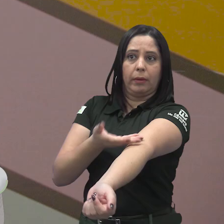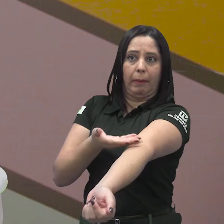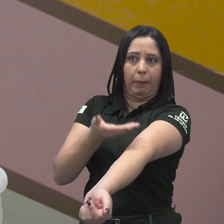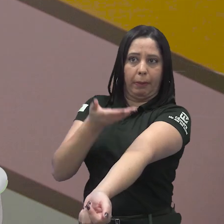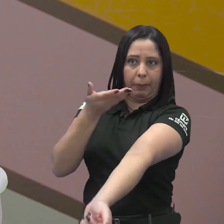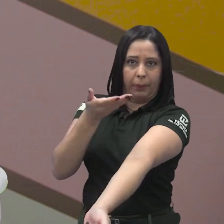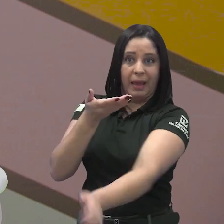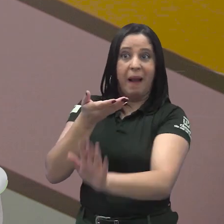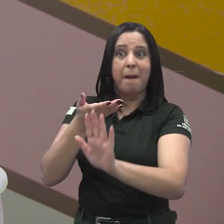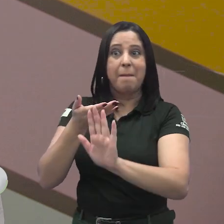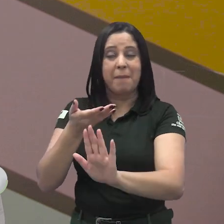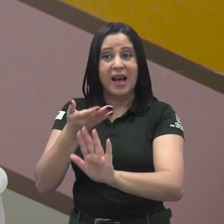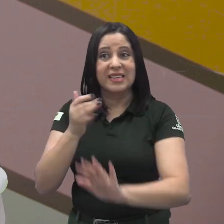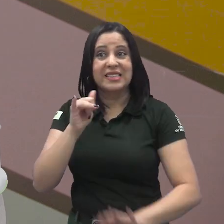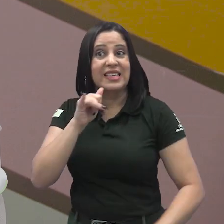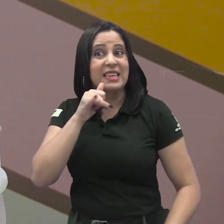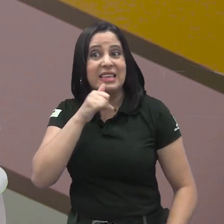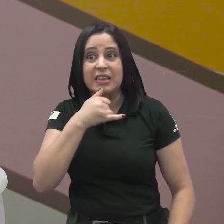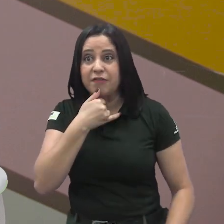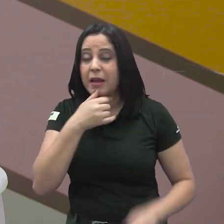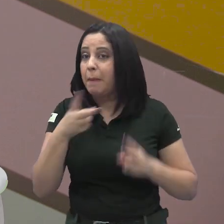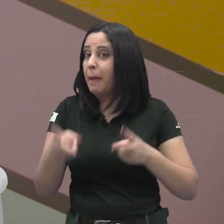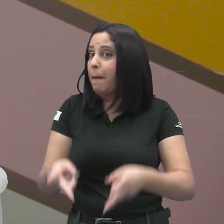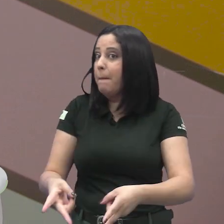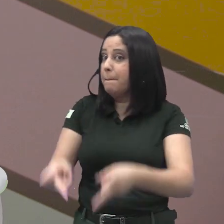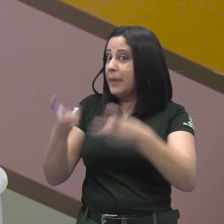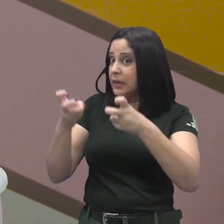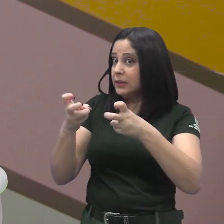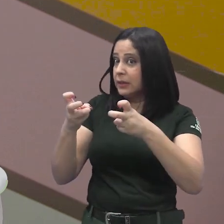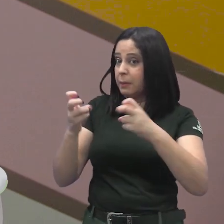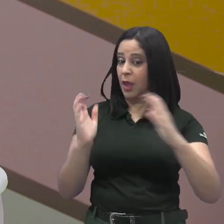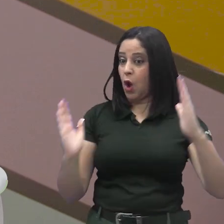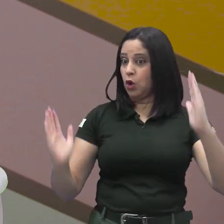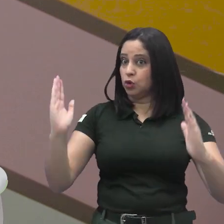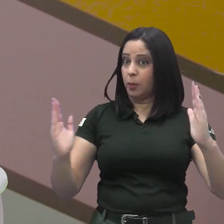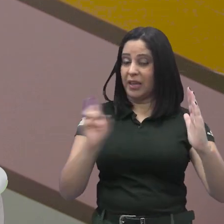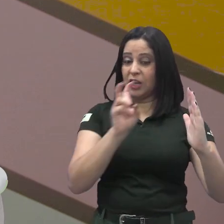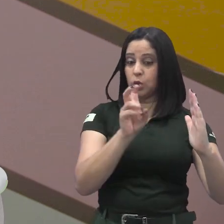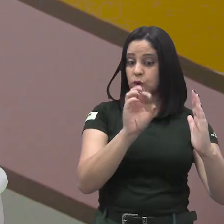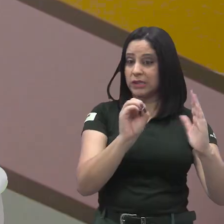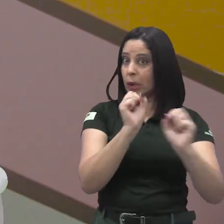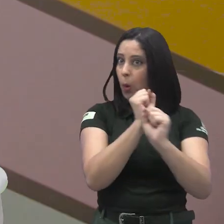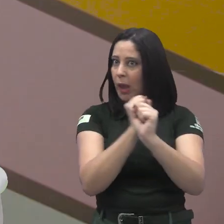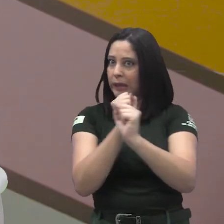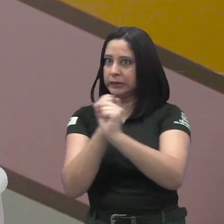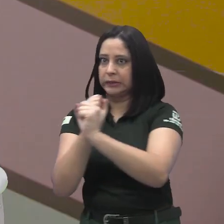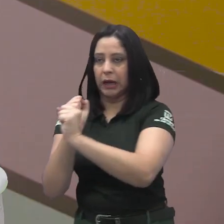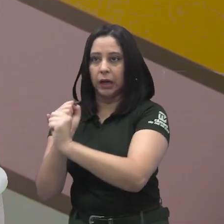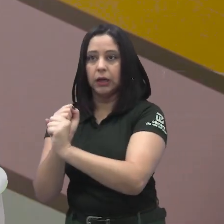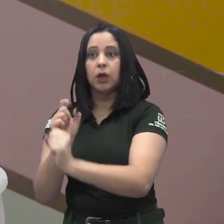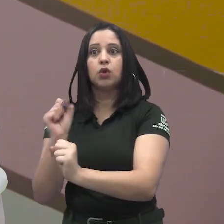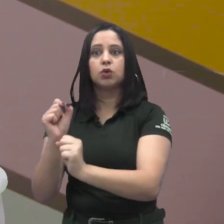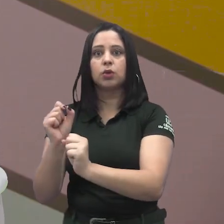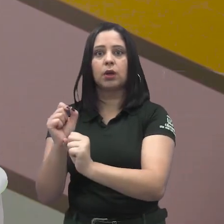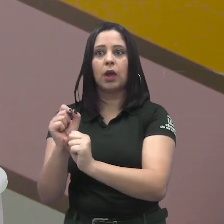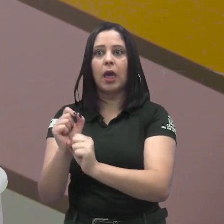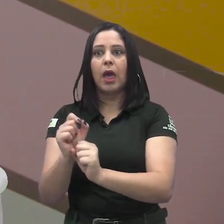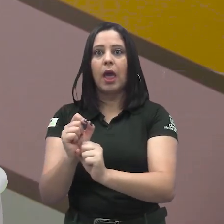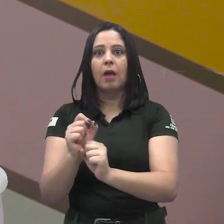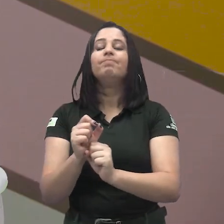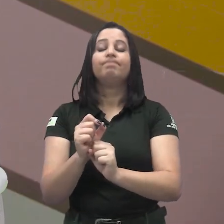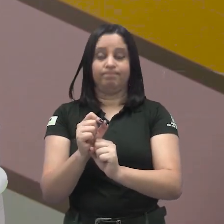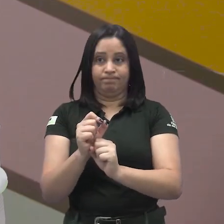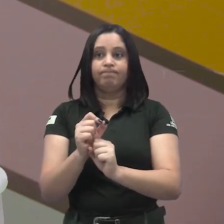E, infelizmente, o que a gente tem observado nos últimos 50 anos, principalmente nos últimos 30, é uma piora